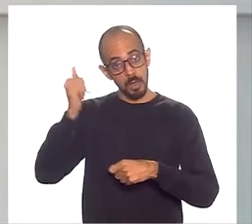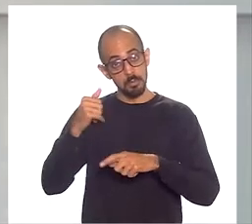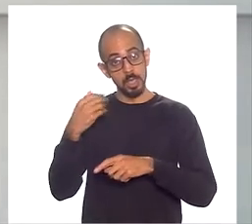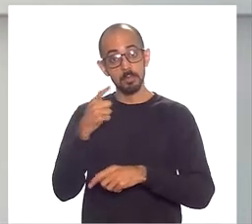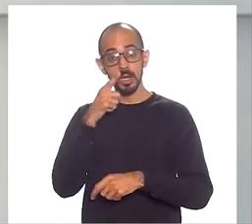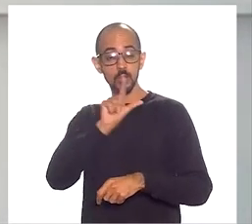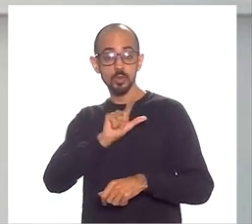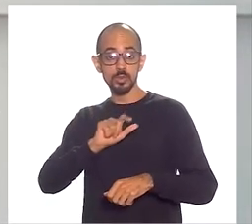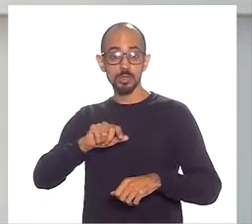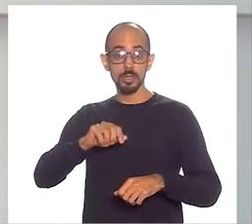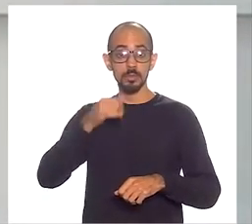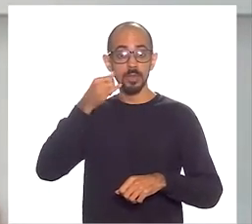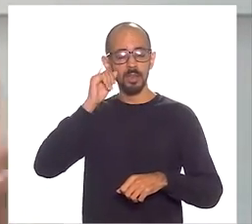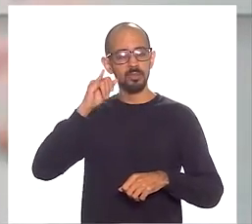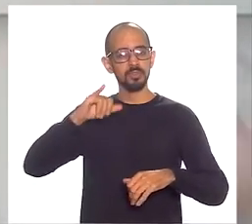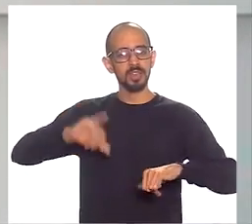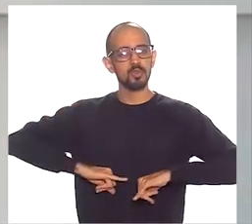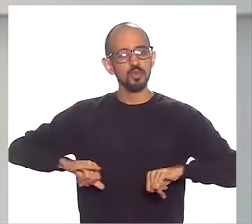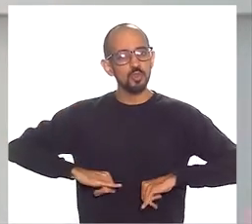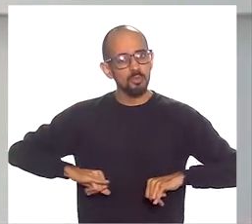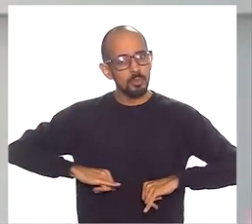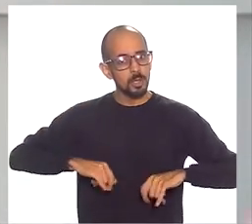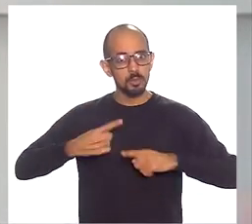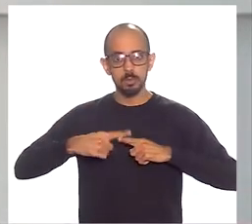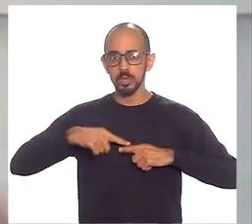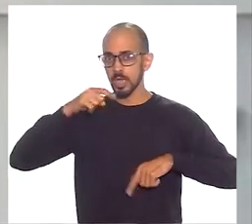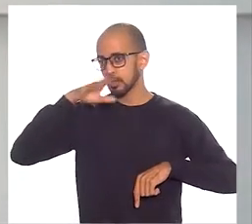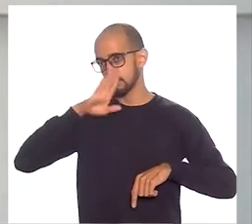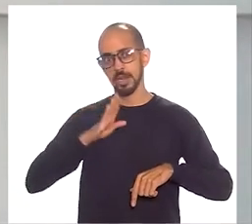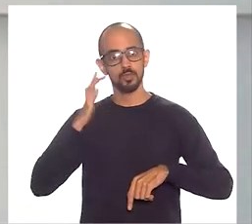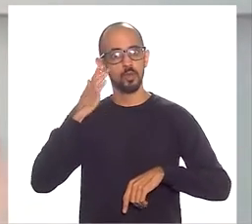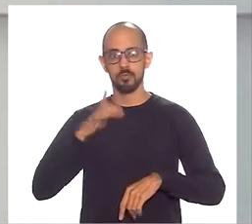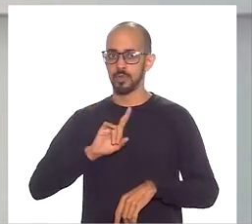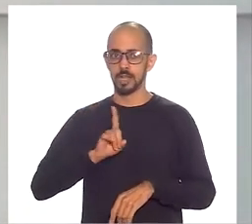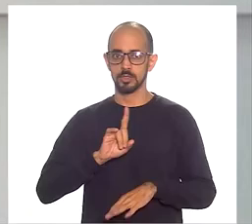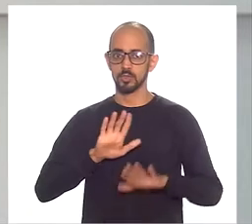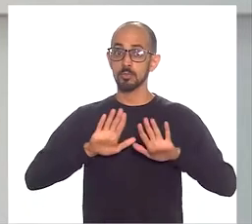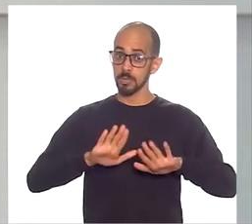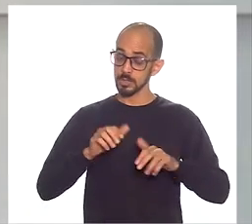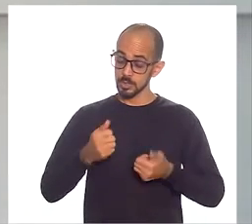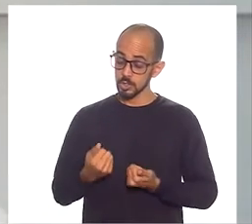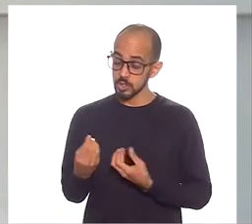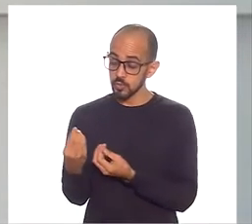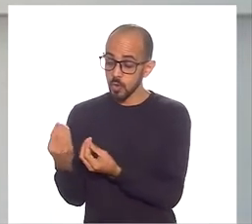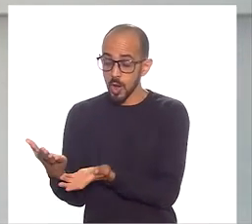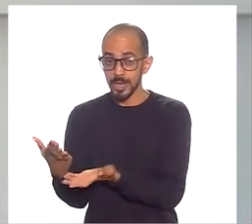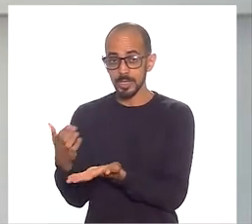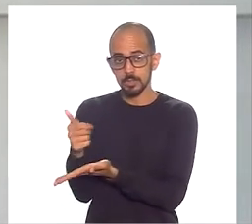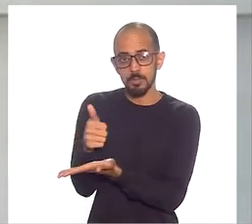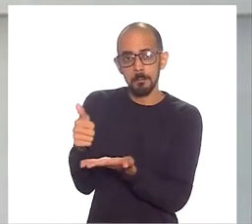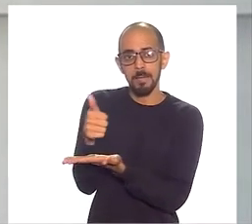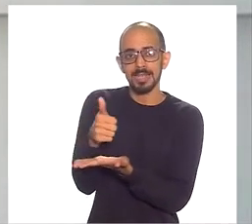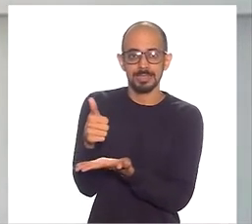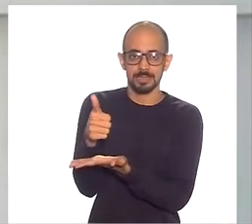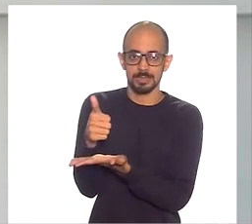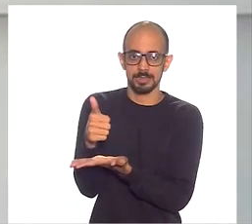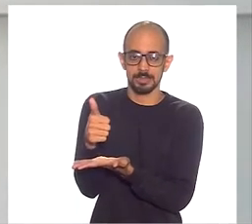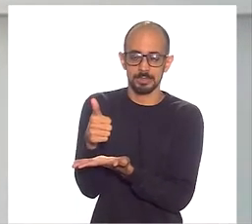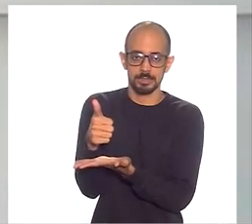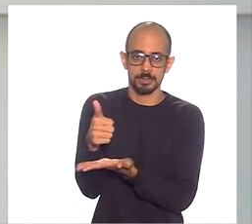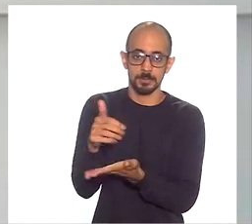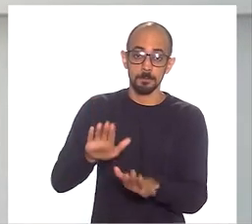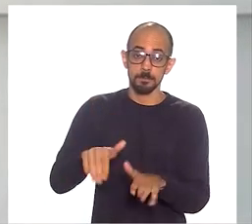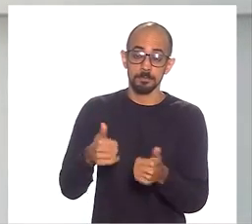mais fácil e menos doloroso, porque a gente sabe a dor que é empreender nesse país, né? Infelizmente. Mas a gente dá base para isso. Então, eu acho